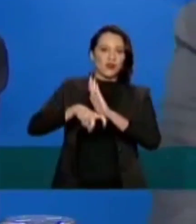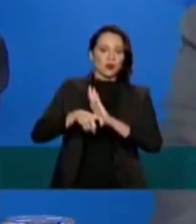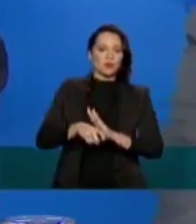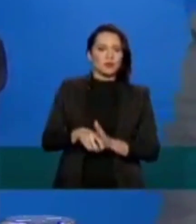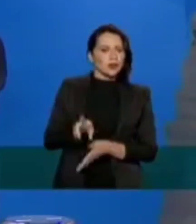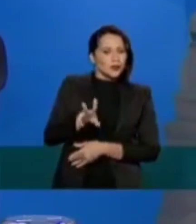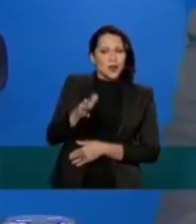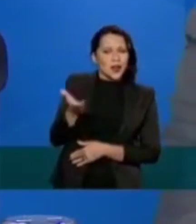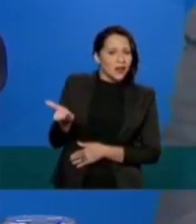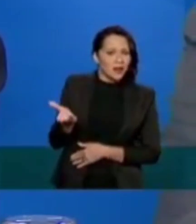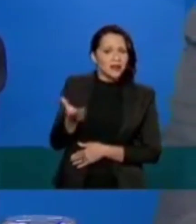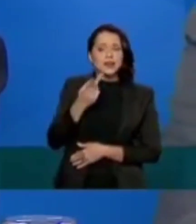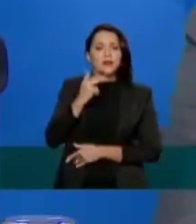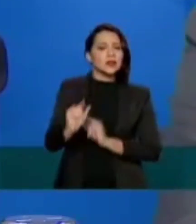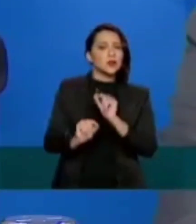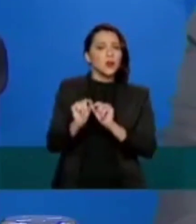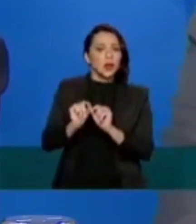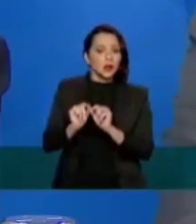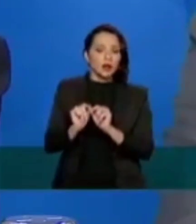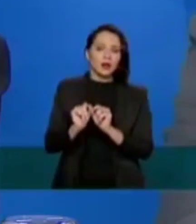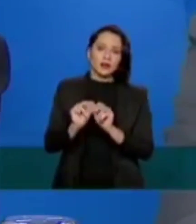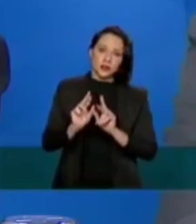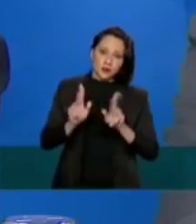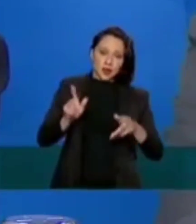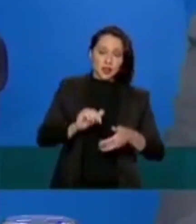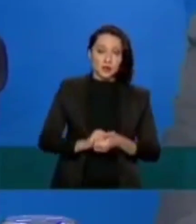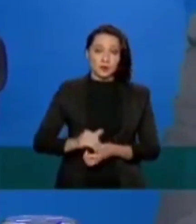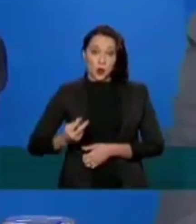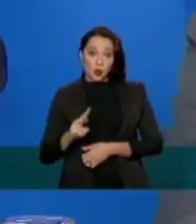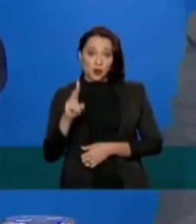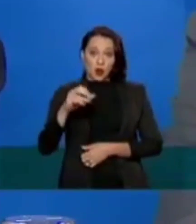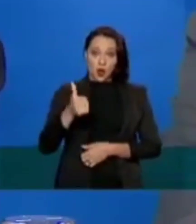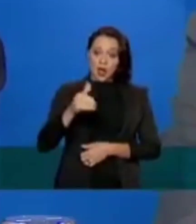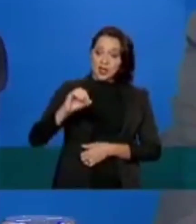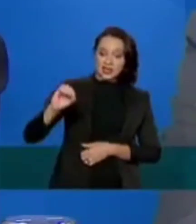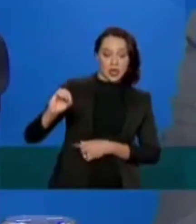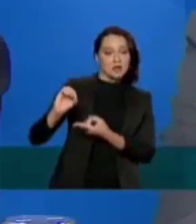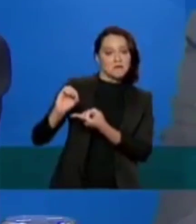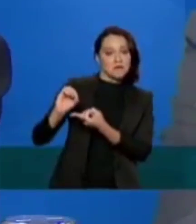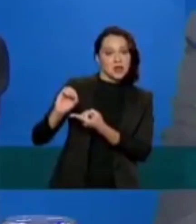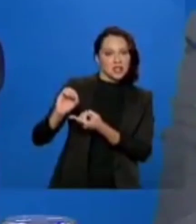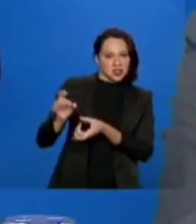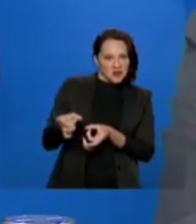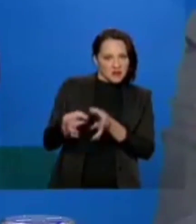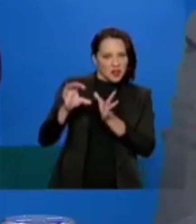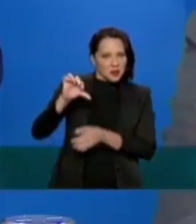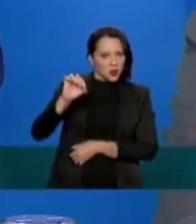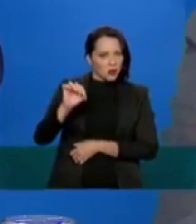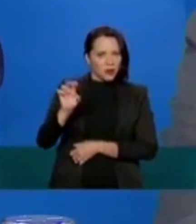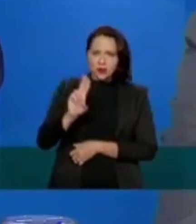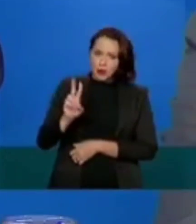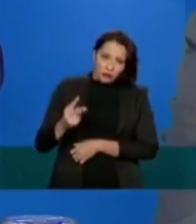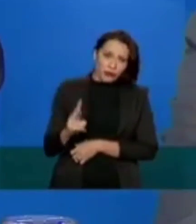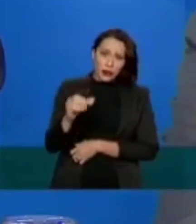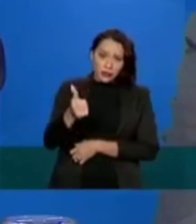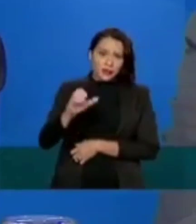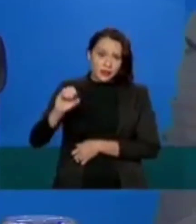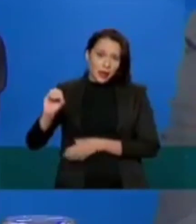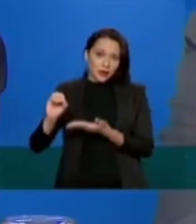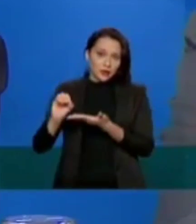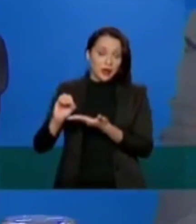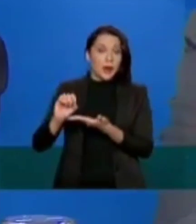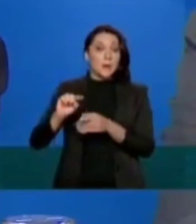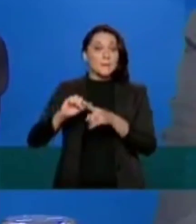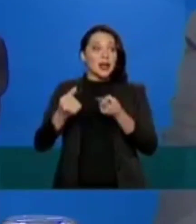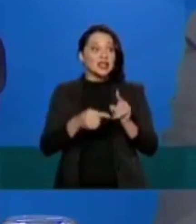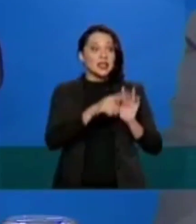caso. O que nós estamos fazendo aqui é o seguinte: o preço é 100, nós não vamos vender por 90, o preço é 100. Só que